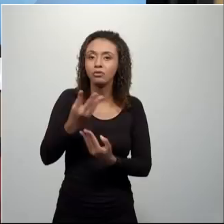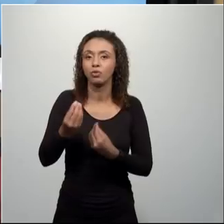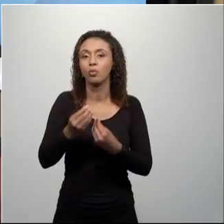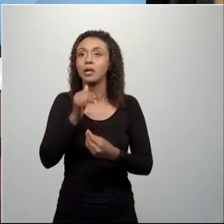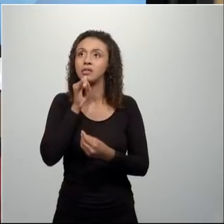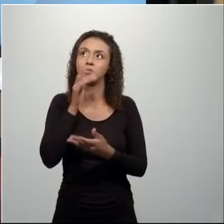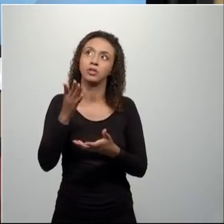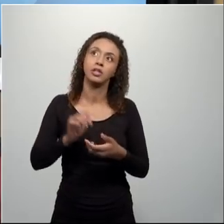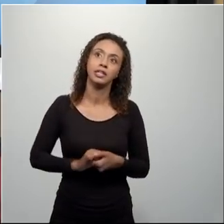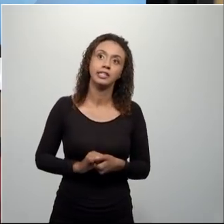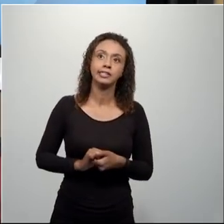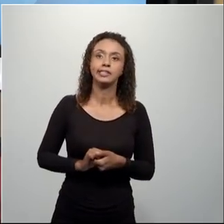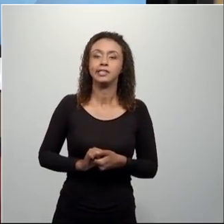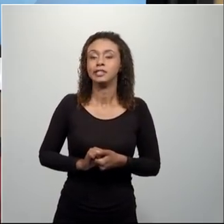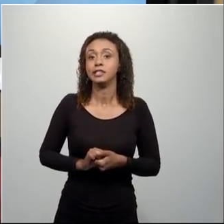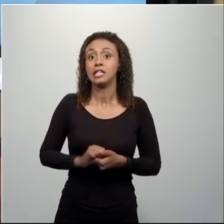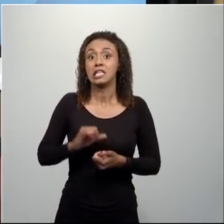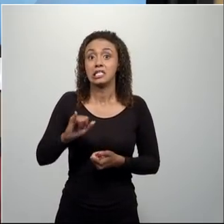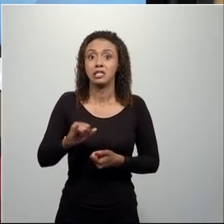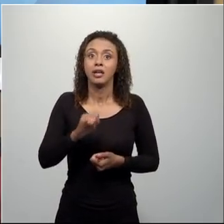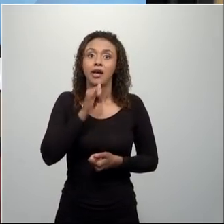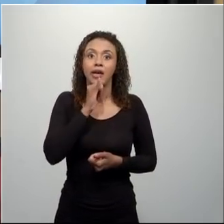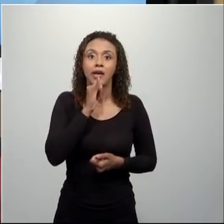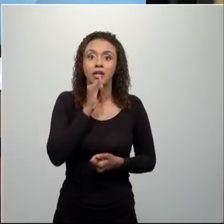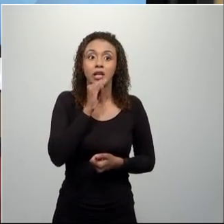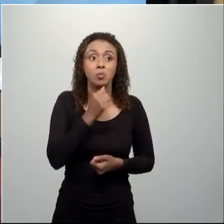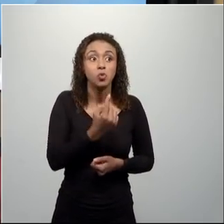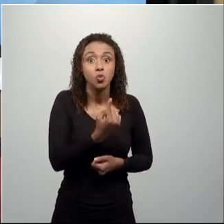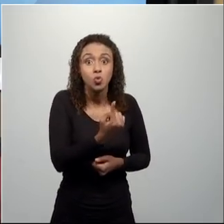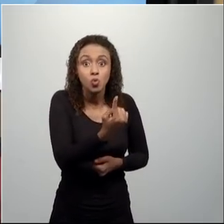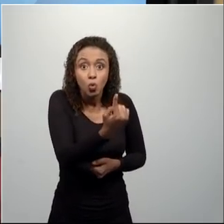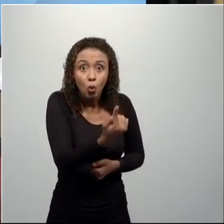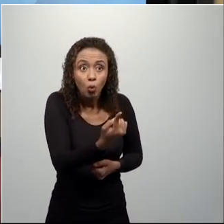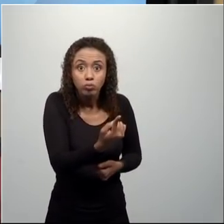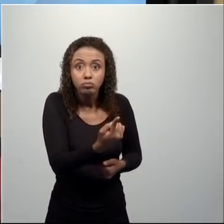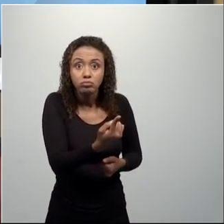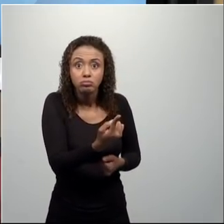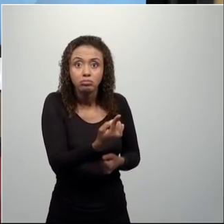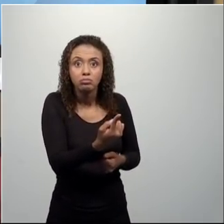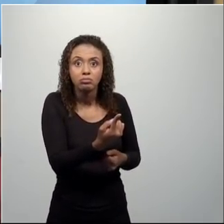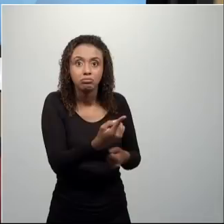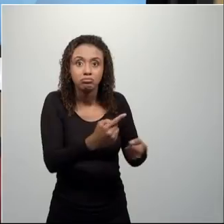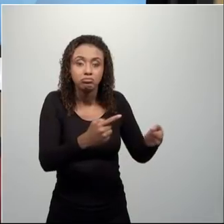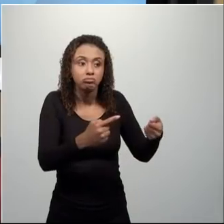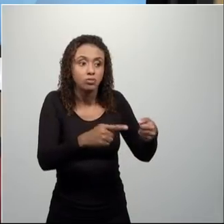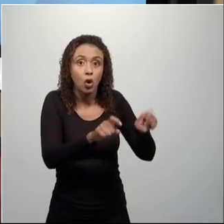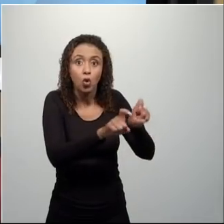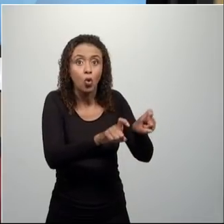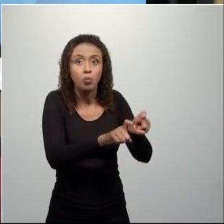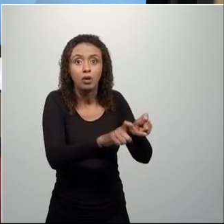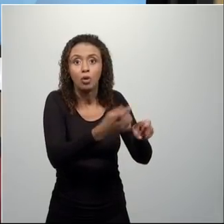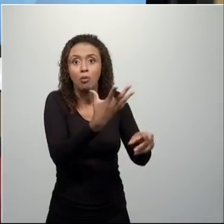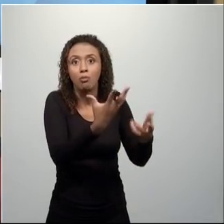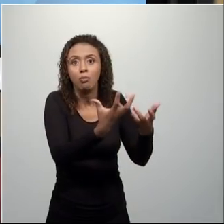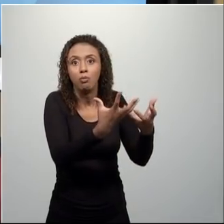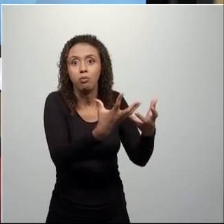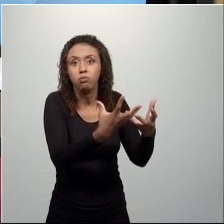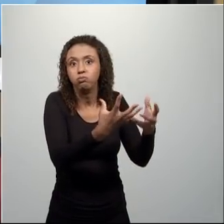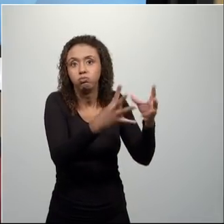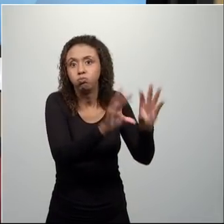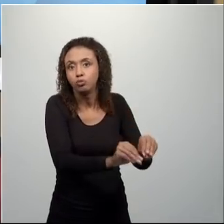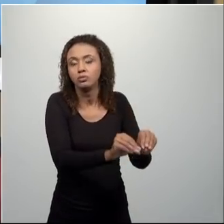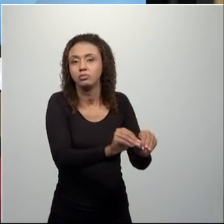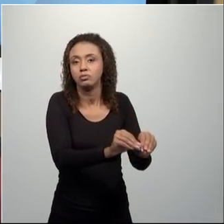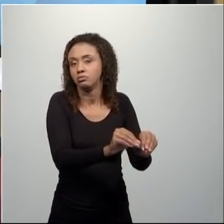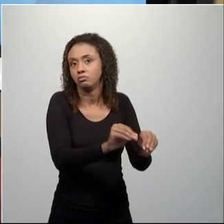dia a silval desligar o seu computador lembrando os usuários finais podem desligar o computador a qualquer momento assim